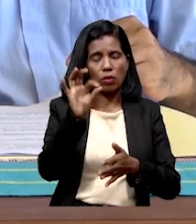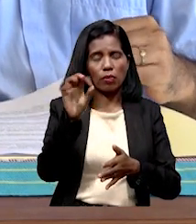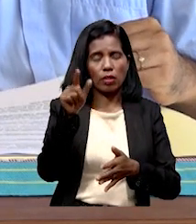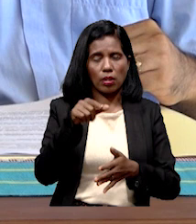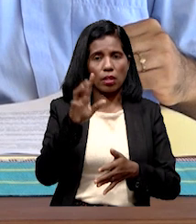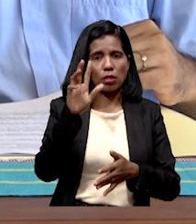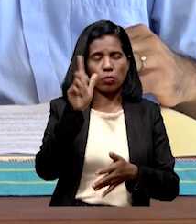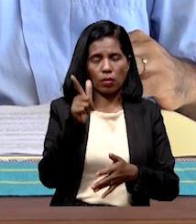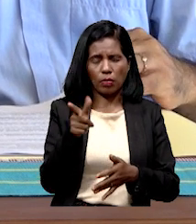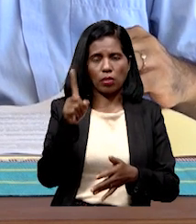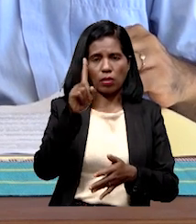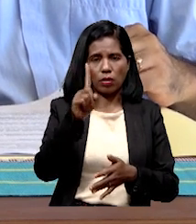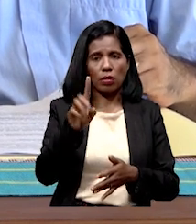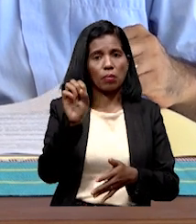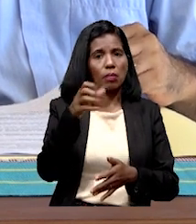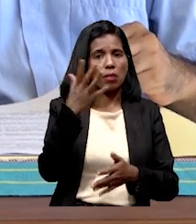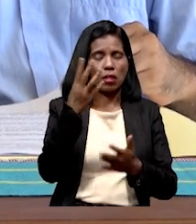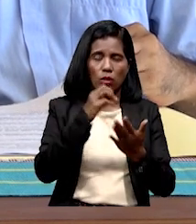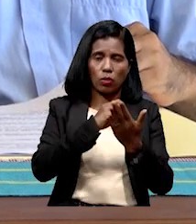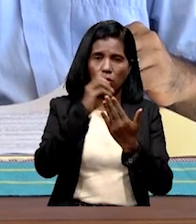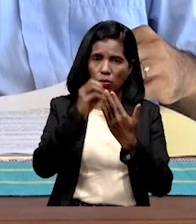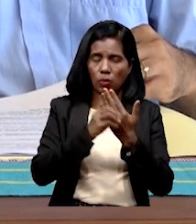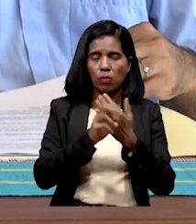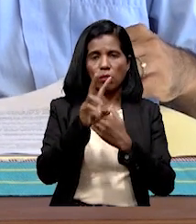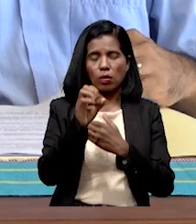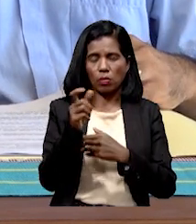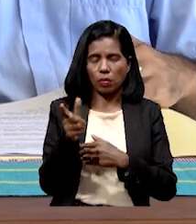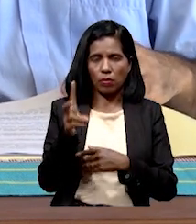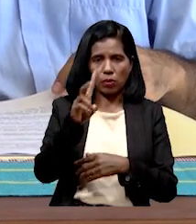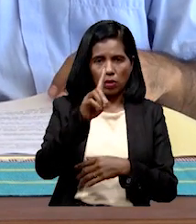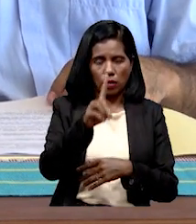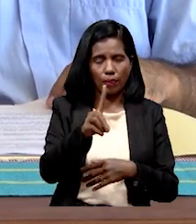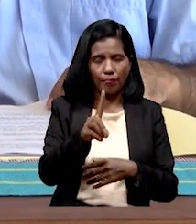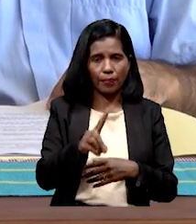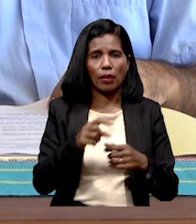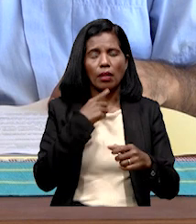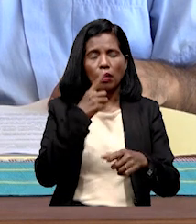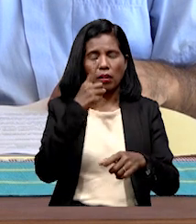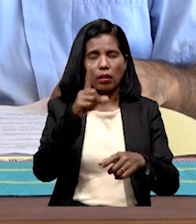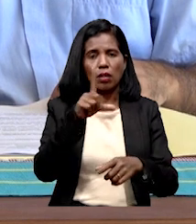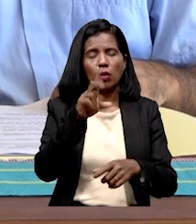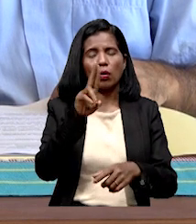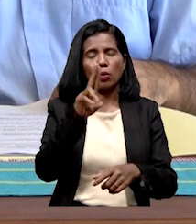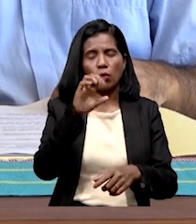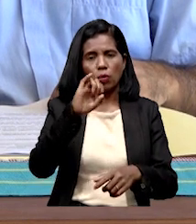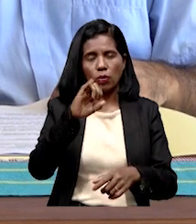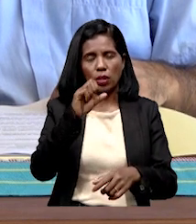3593/21, 15 de outubro de 2021, eminentíssimo cardeal Luiz Antônio